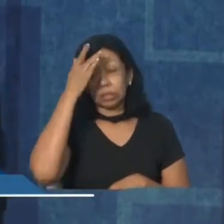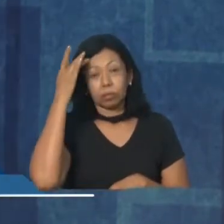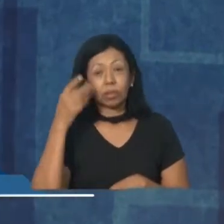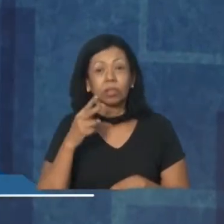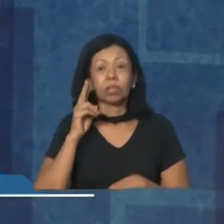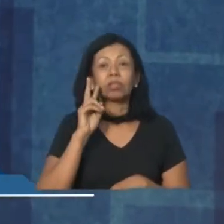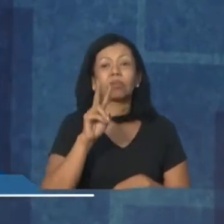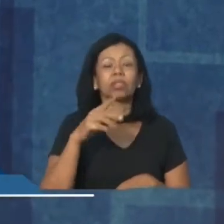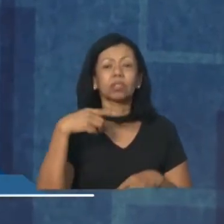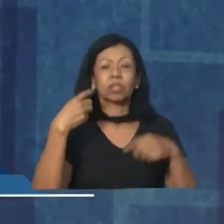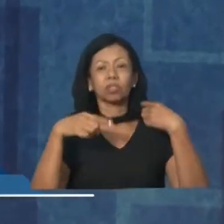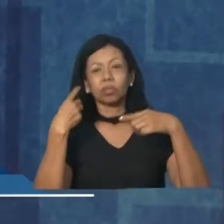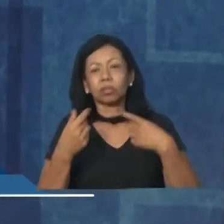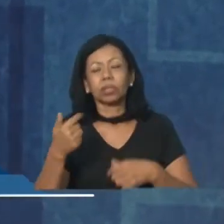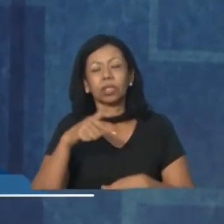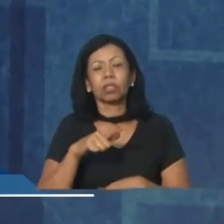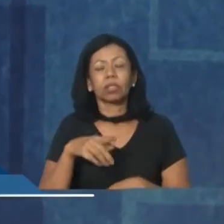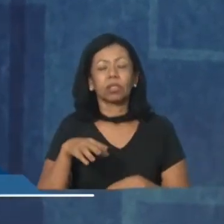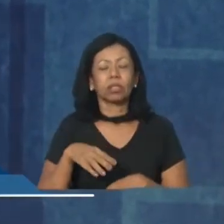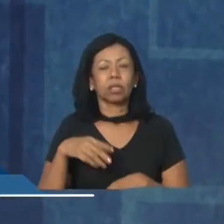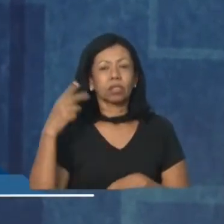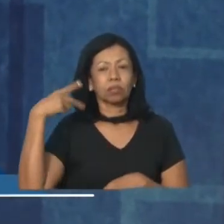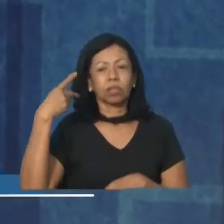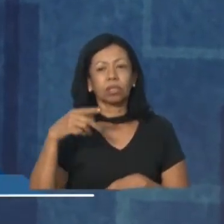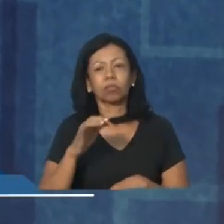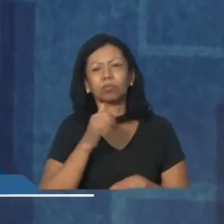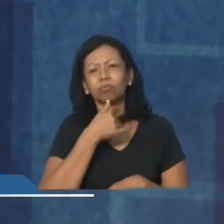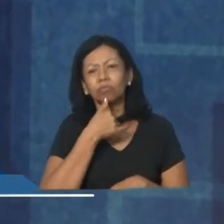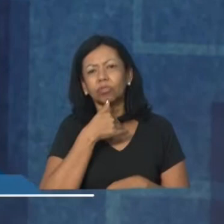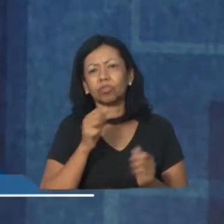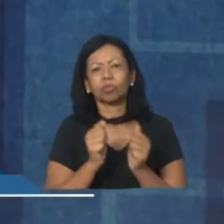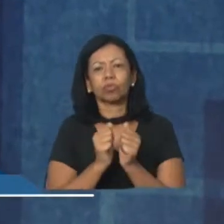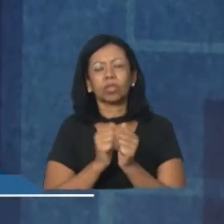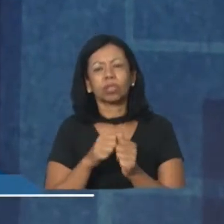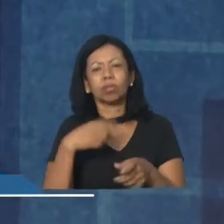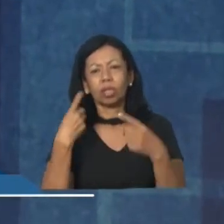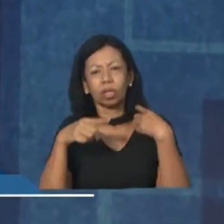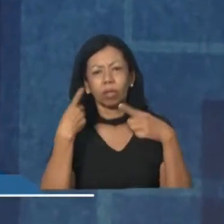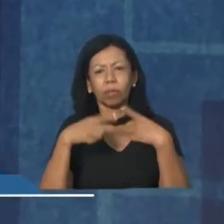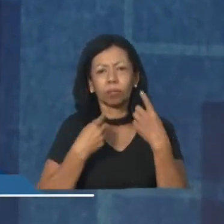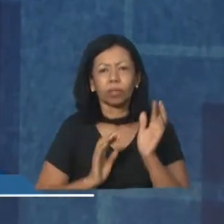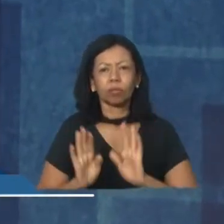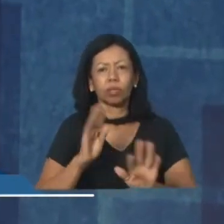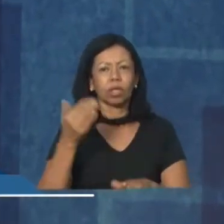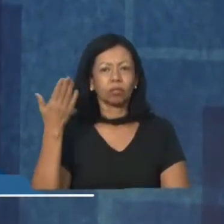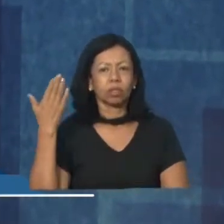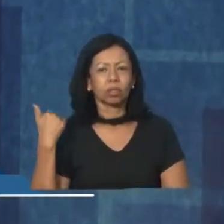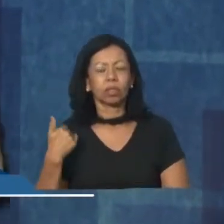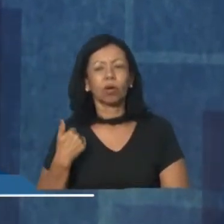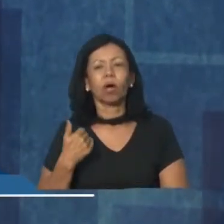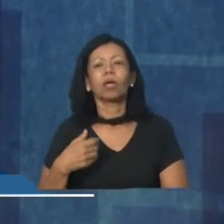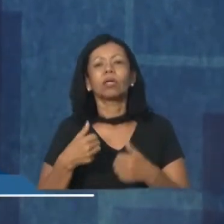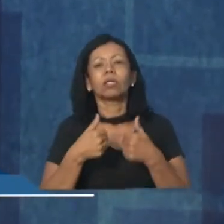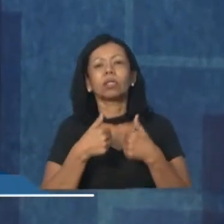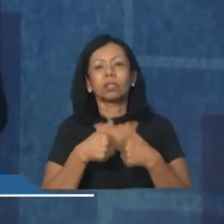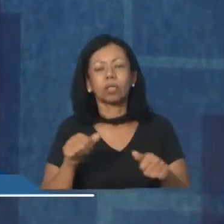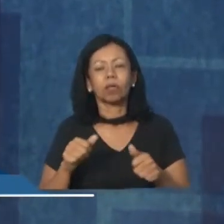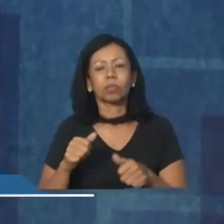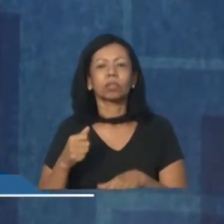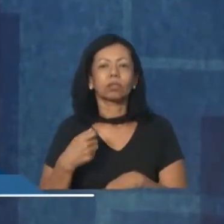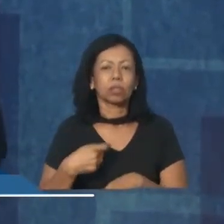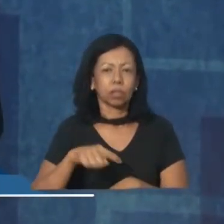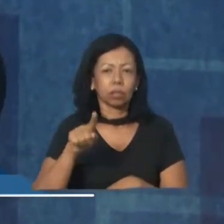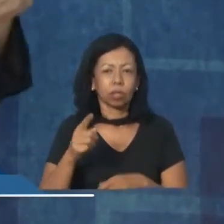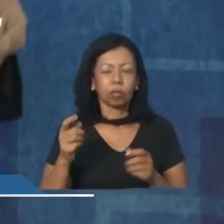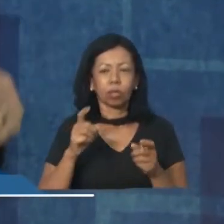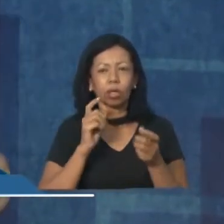hoje, discutimos aqui, muito vereador chateado com isso, cobramos a manutenção anterior, e nós estamos subindo agora, terminou